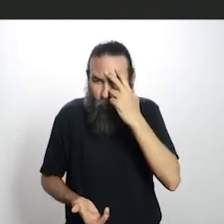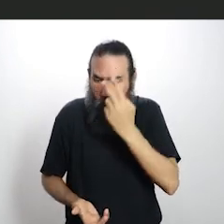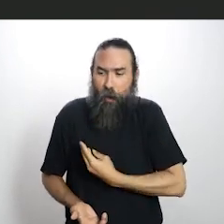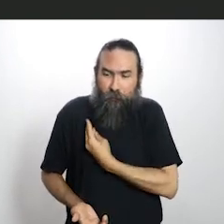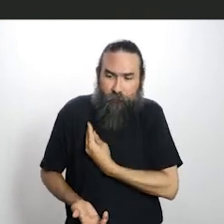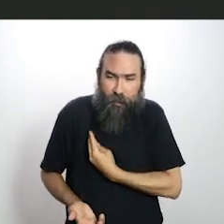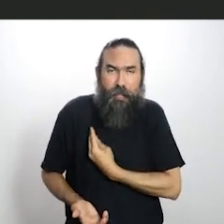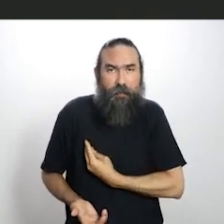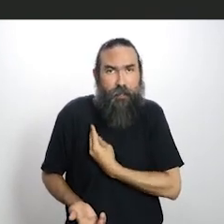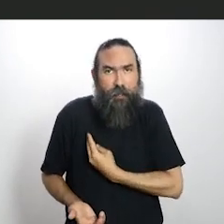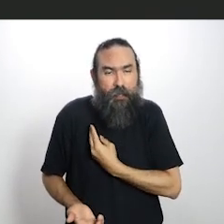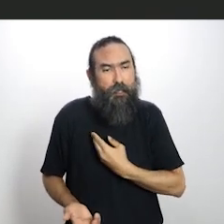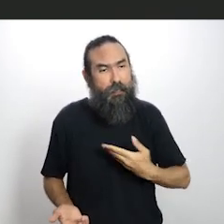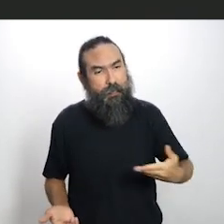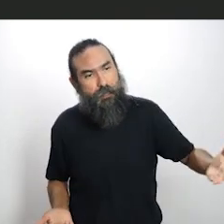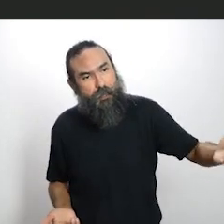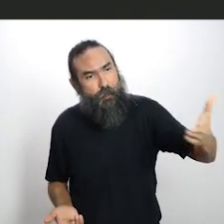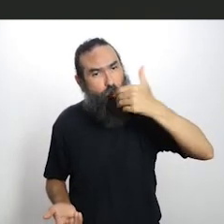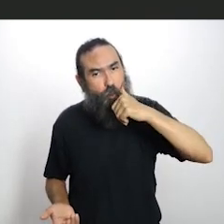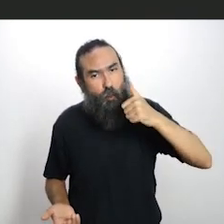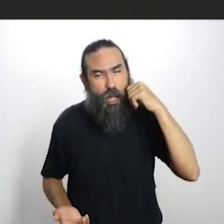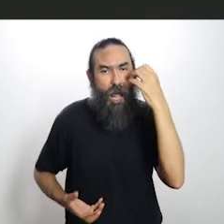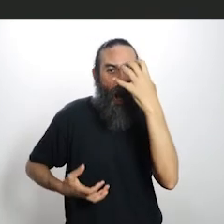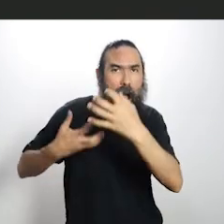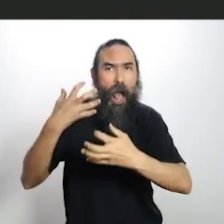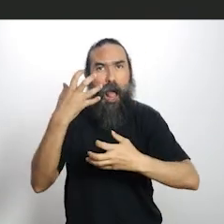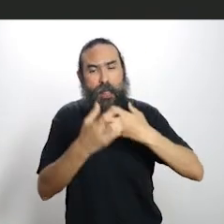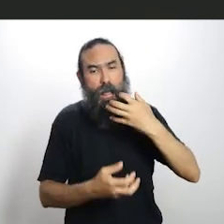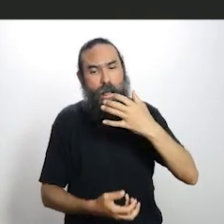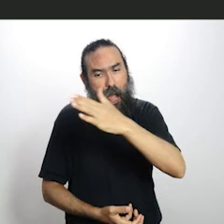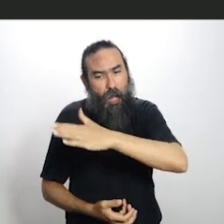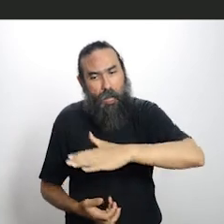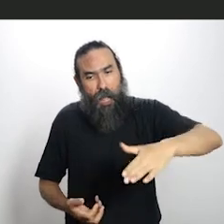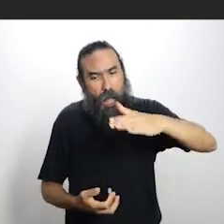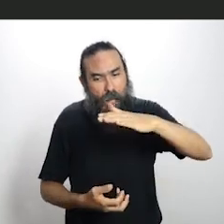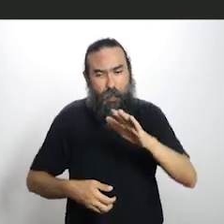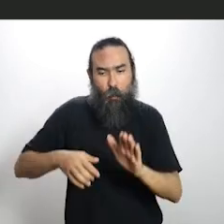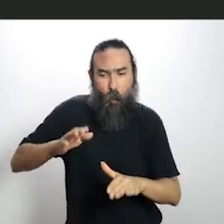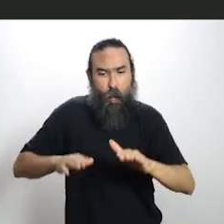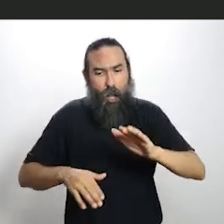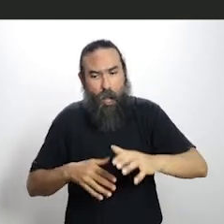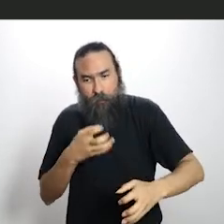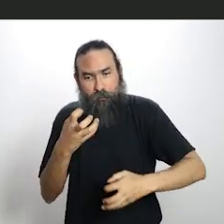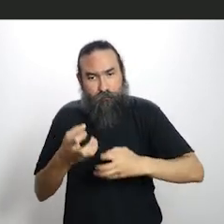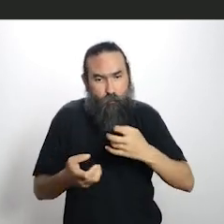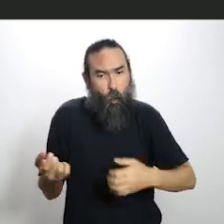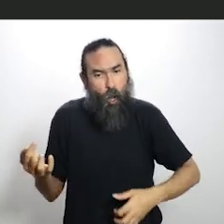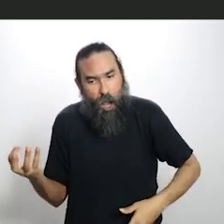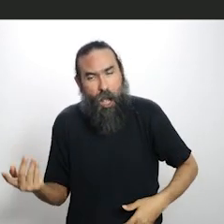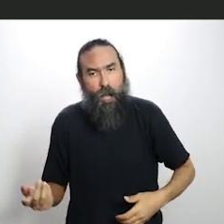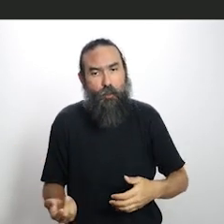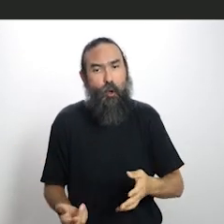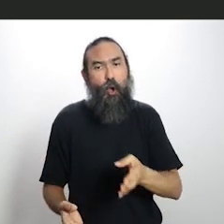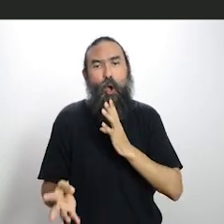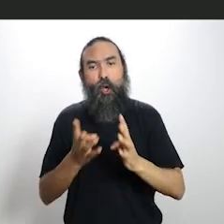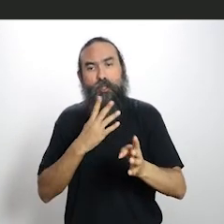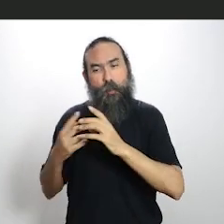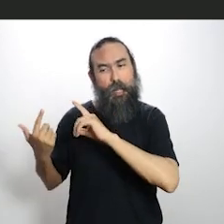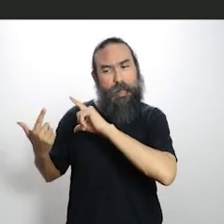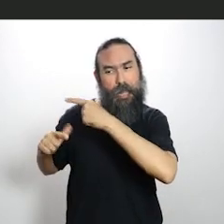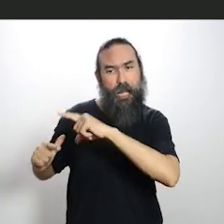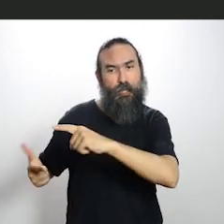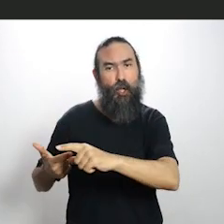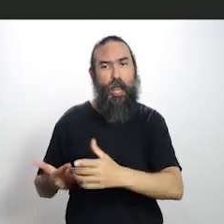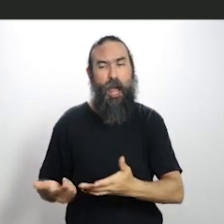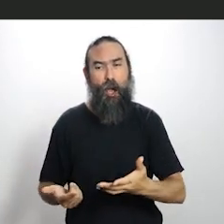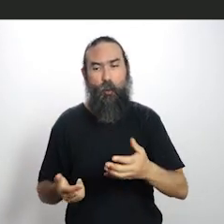através da oralidade sabe e no vivencial da nossa religiosidade então eu acho